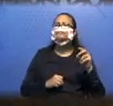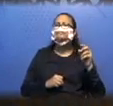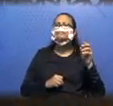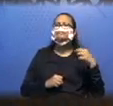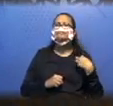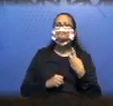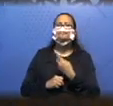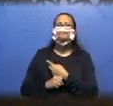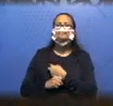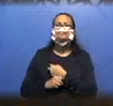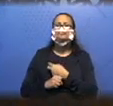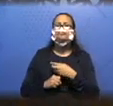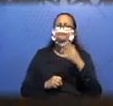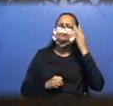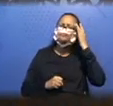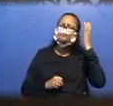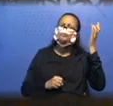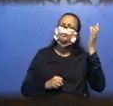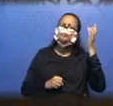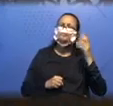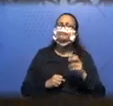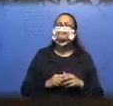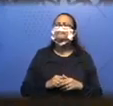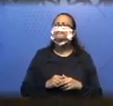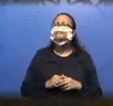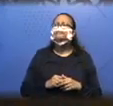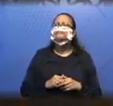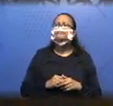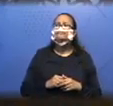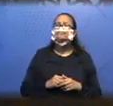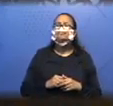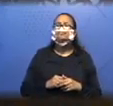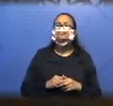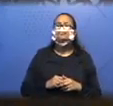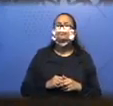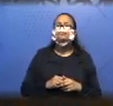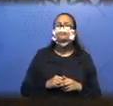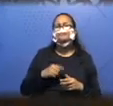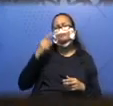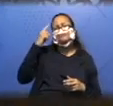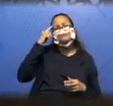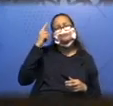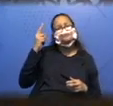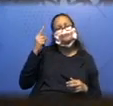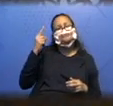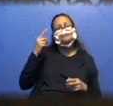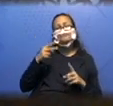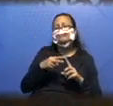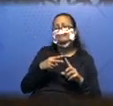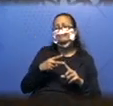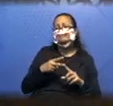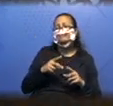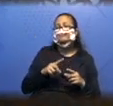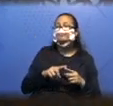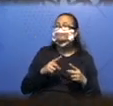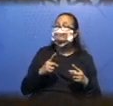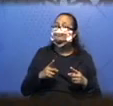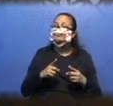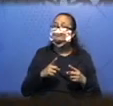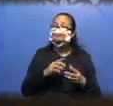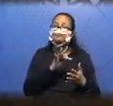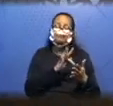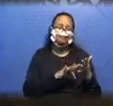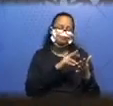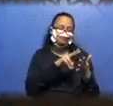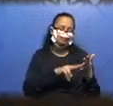em 1500? Fácil, né? Então, eu acho que vocês vão ter um pouquinho mais de dúvida nessas duas,